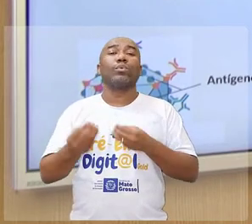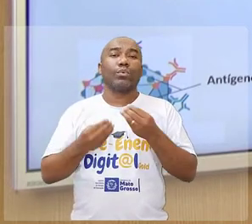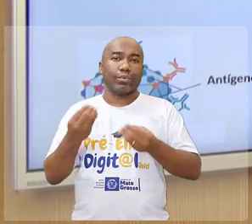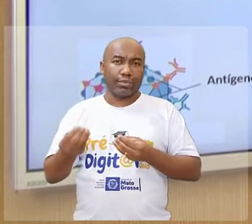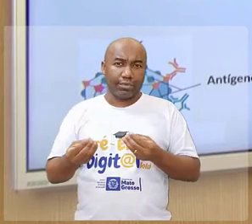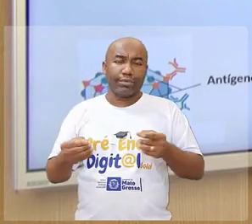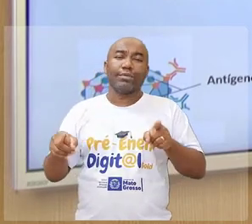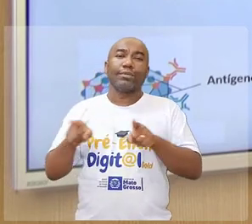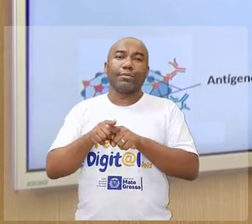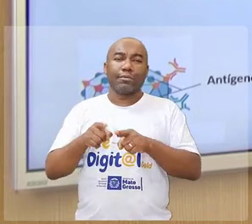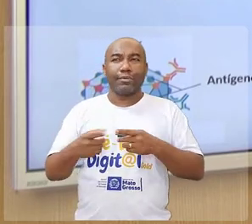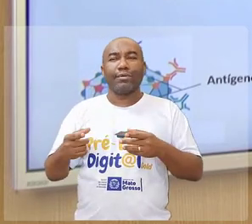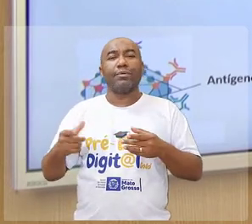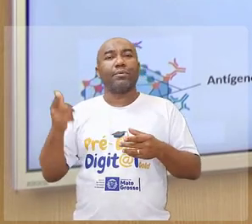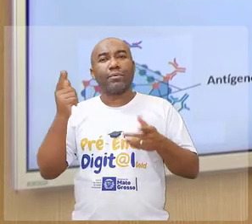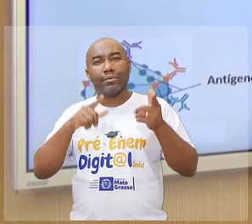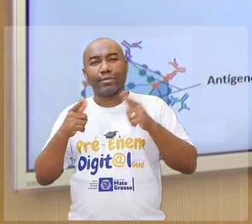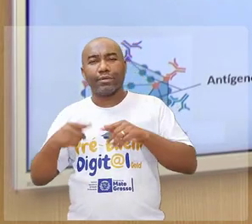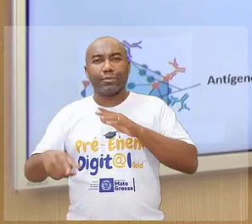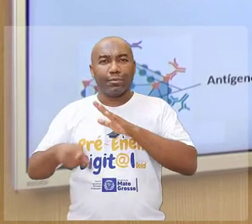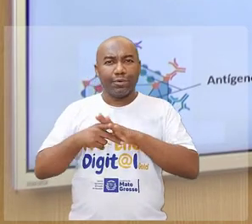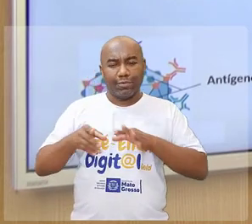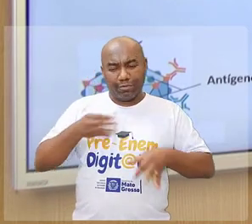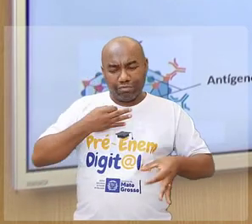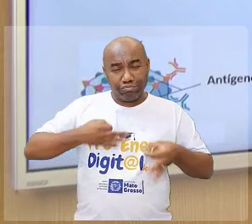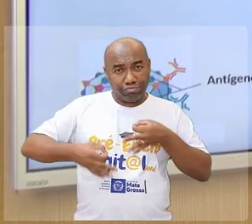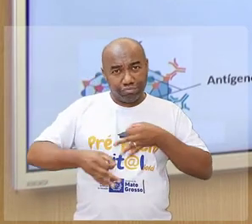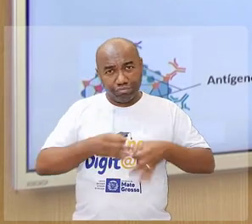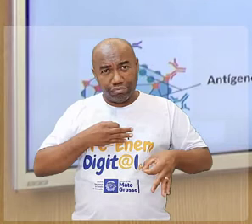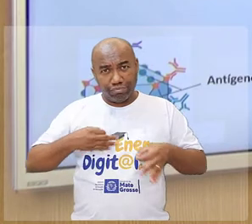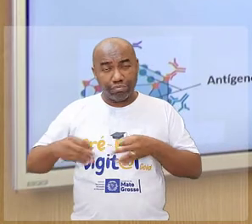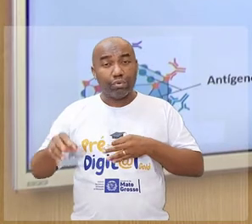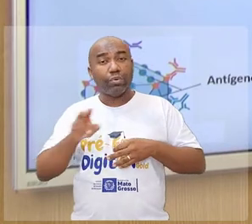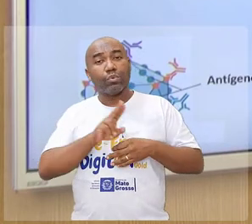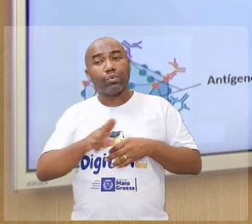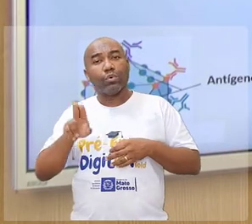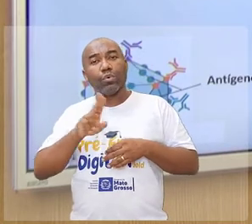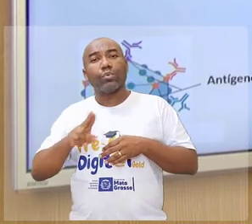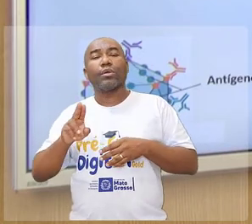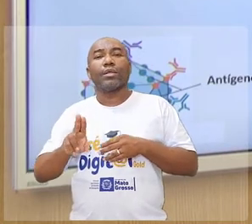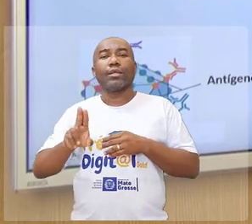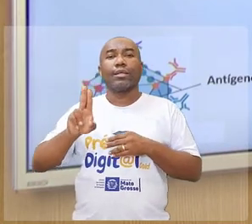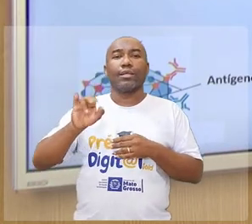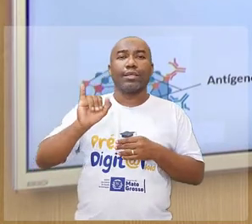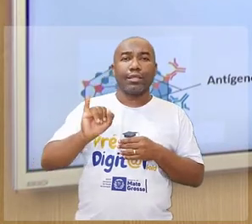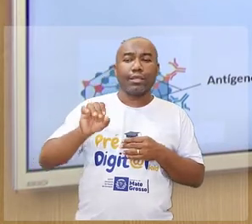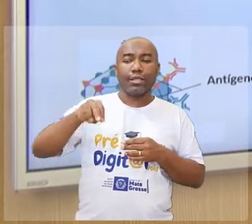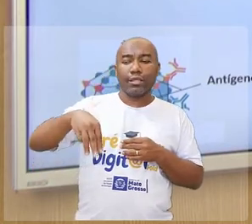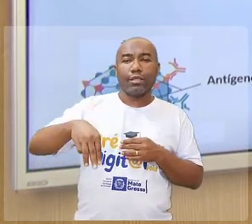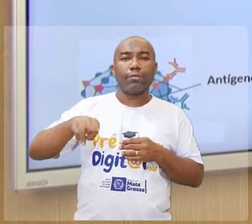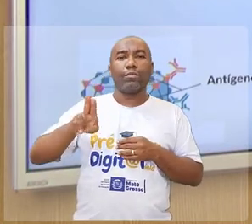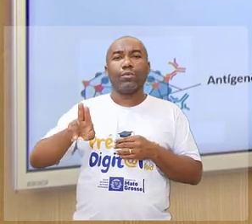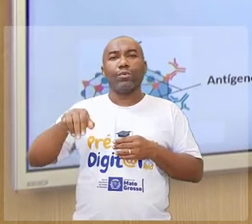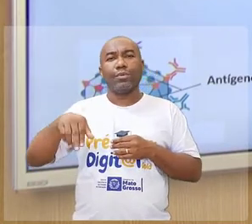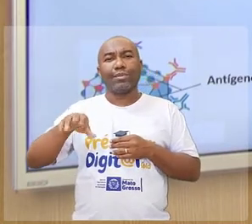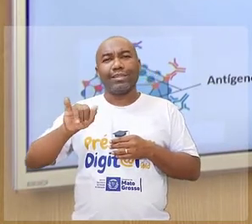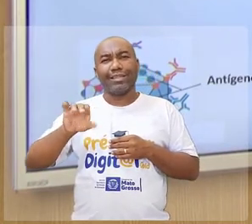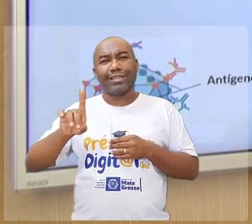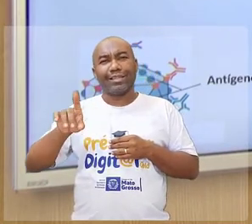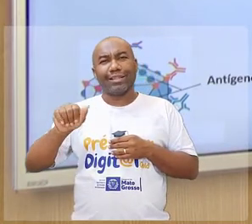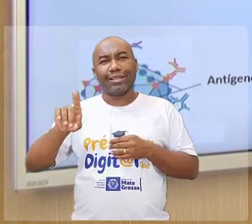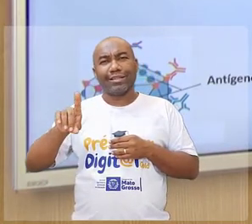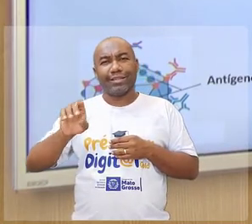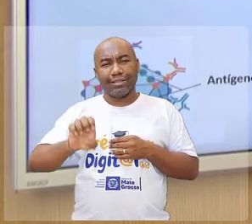dada pela ação das células, o nome é imunidade celular, sem nenhum